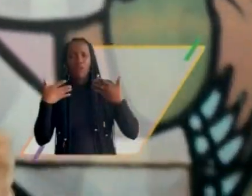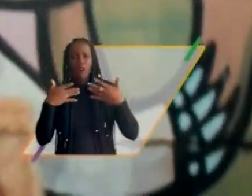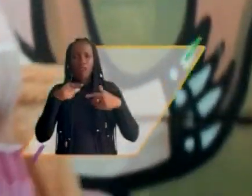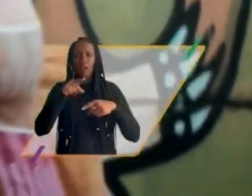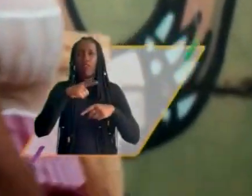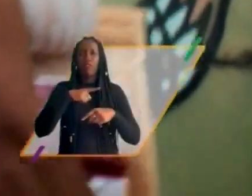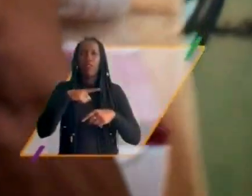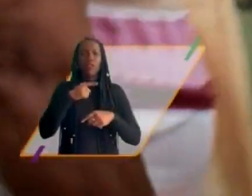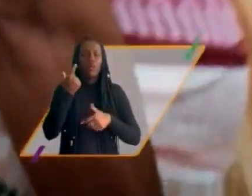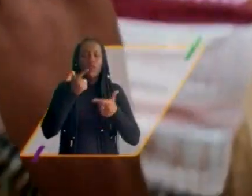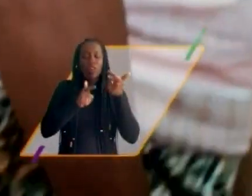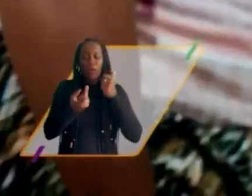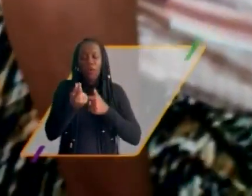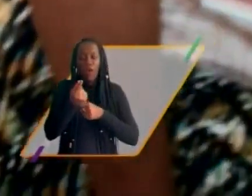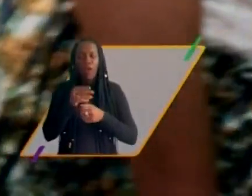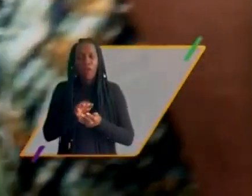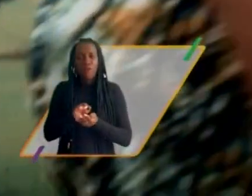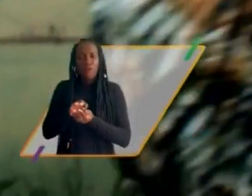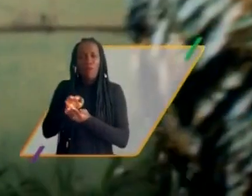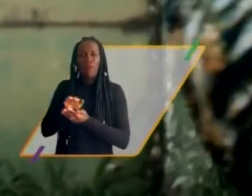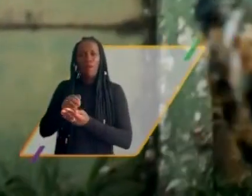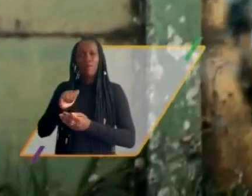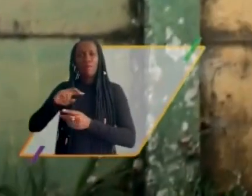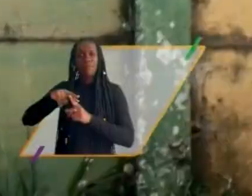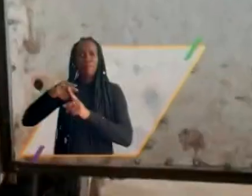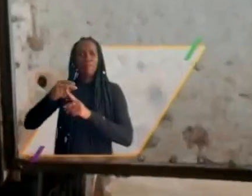verão, aí a gente ganha um trocado a mais.